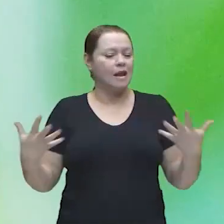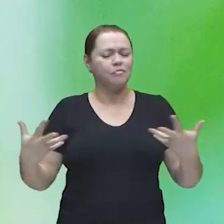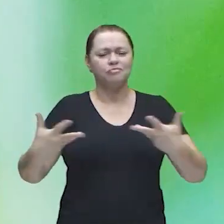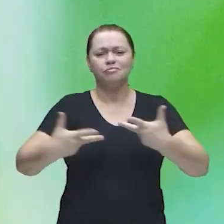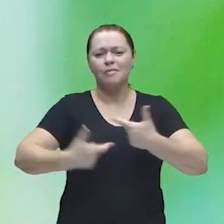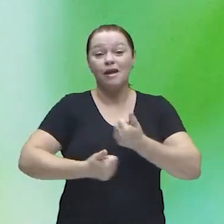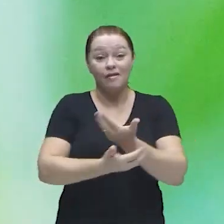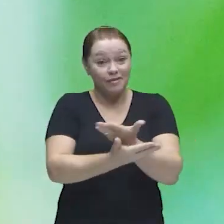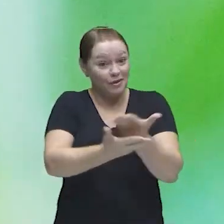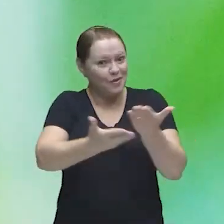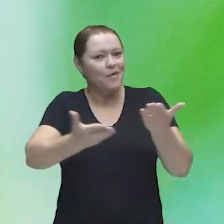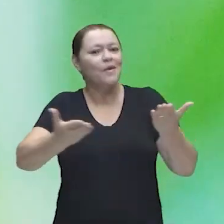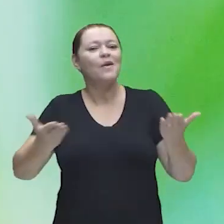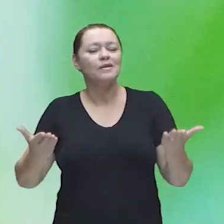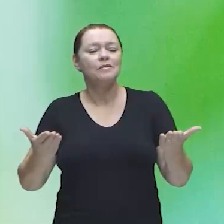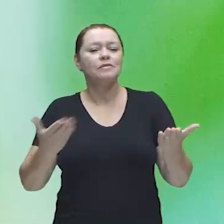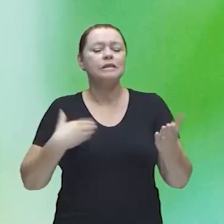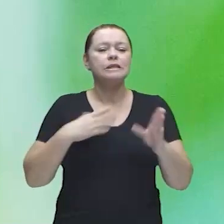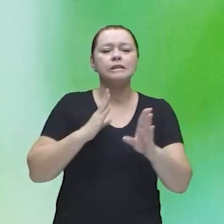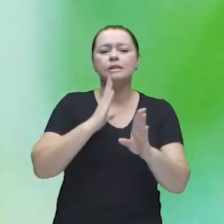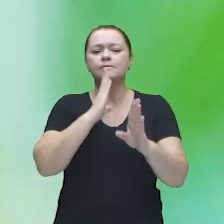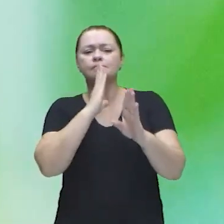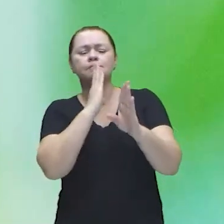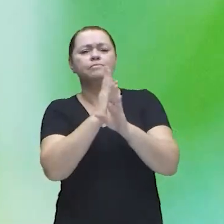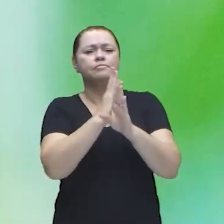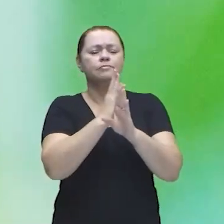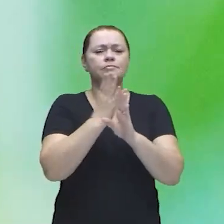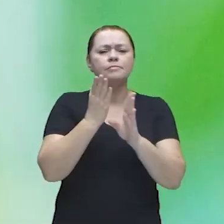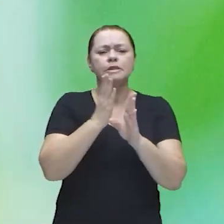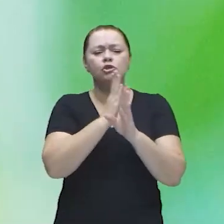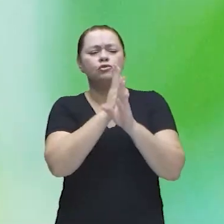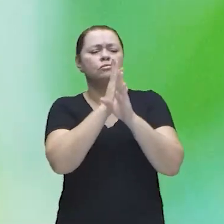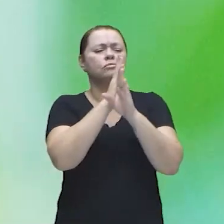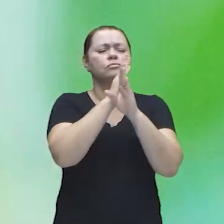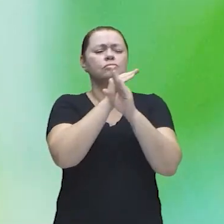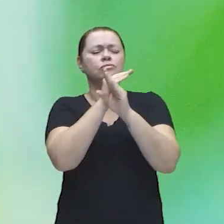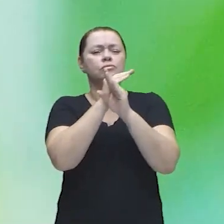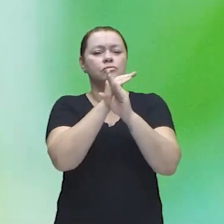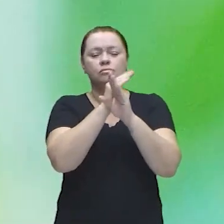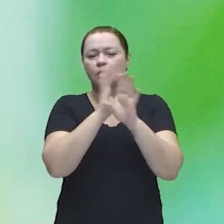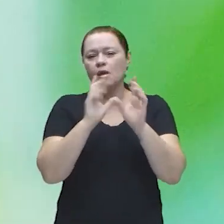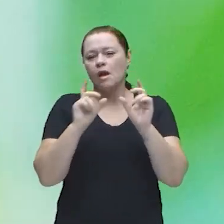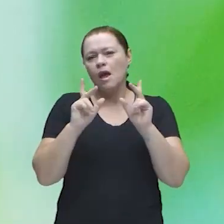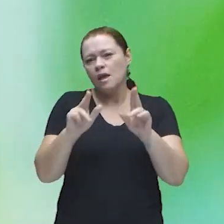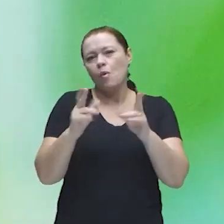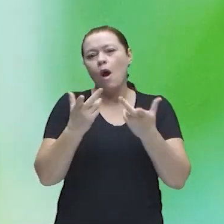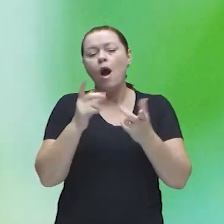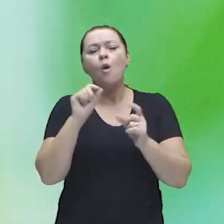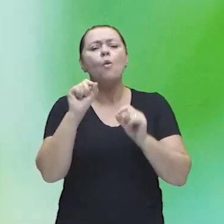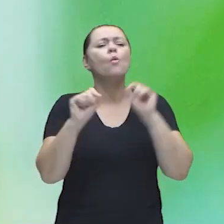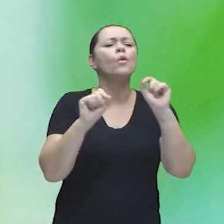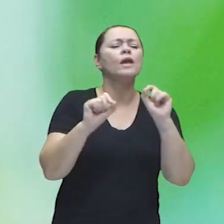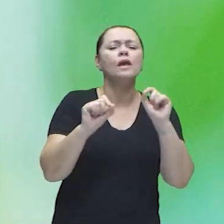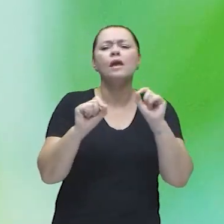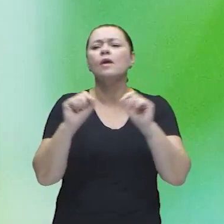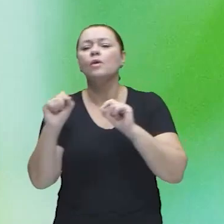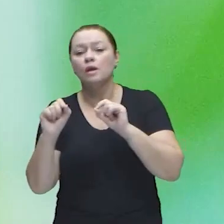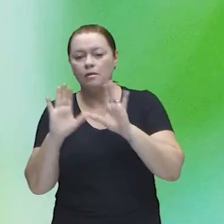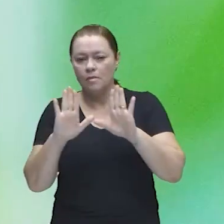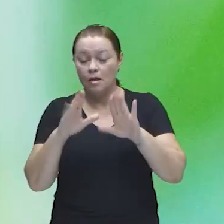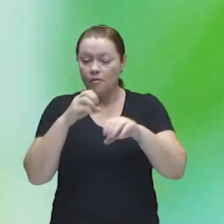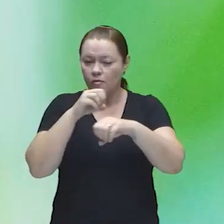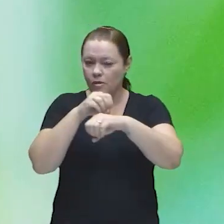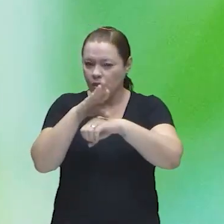de detetive, é como se fosse também o que é o que é. Mas antes disso, eu tenho uma pista. Vou dar uma pista para você.